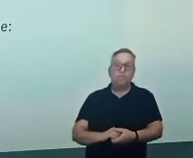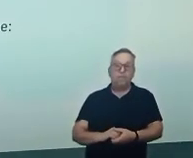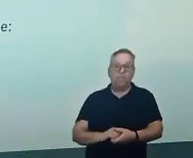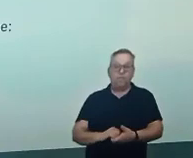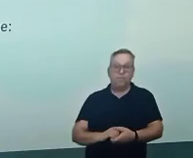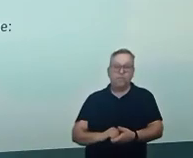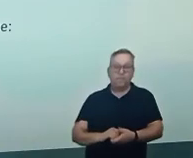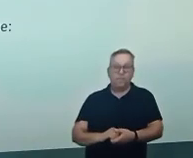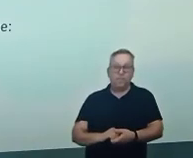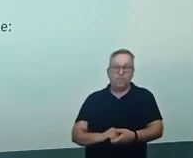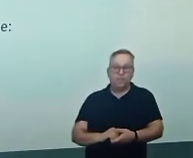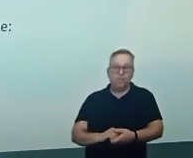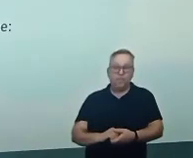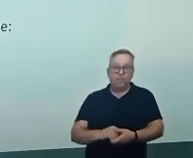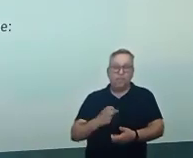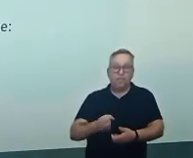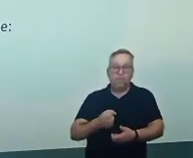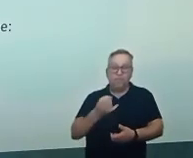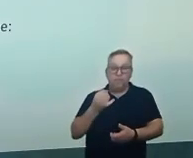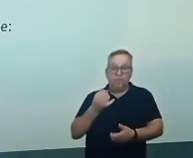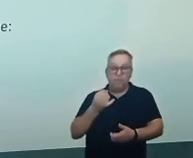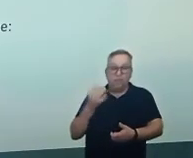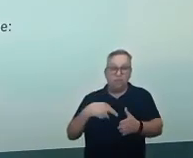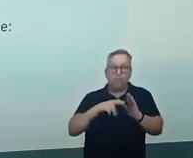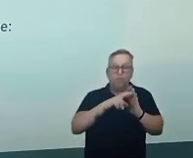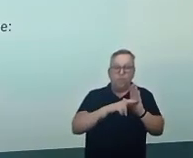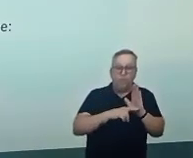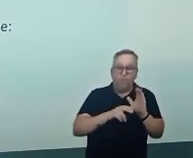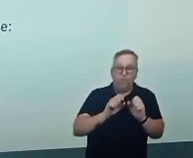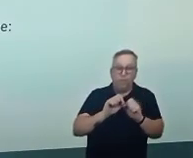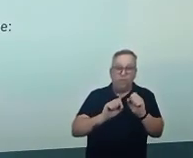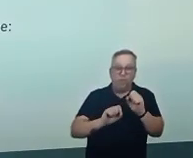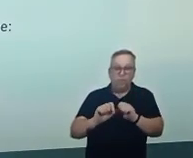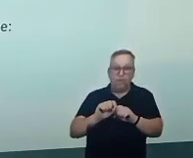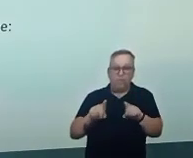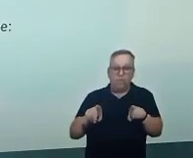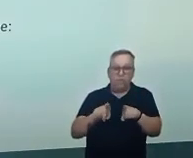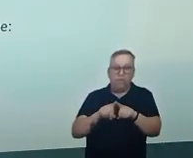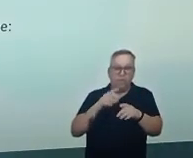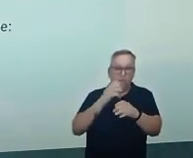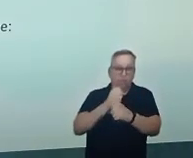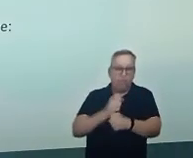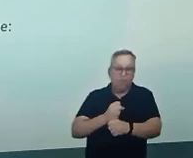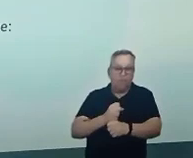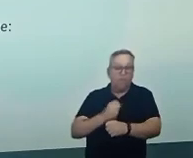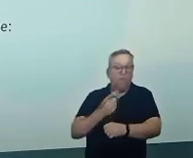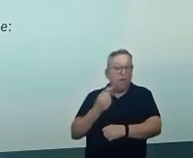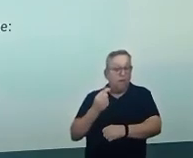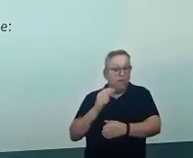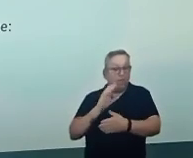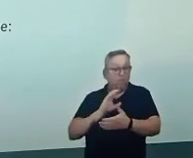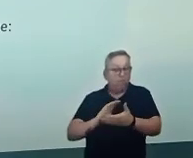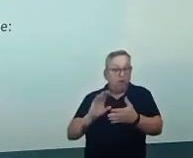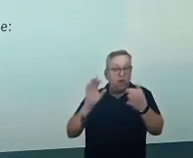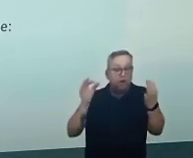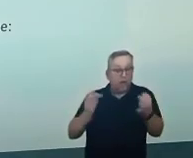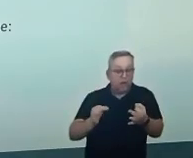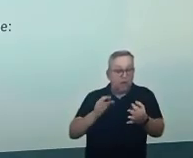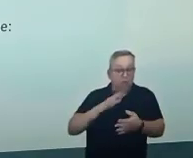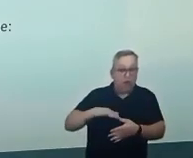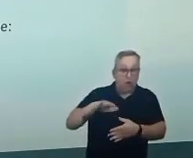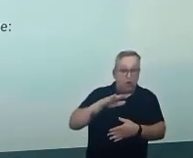Quais serão os critérios para realizarmos a pontuação de forma adequada para todos os nossos